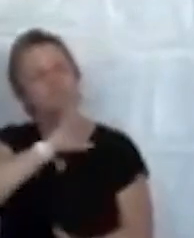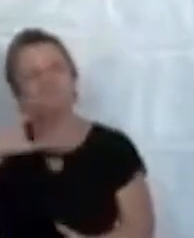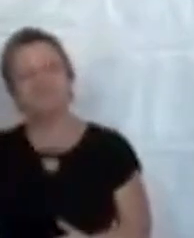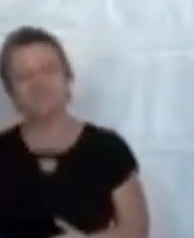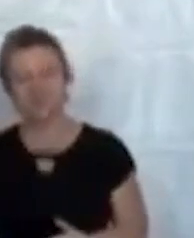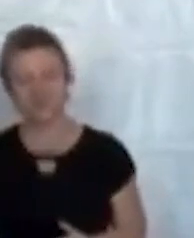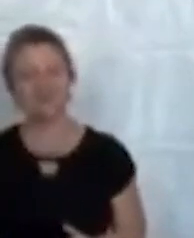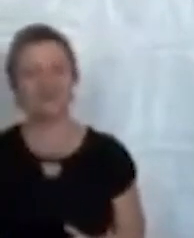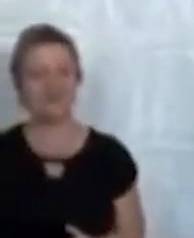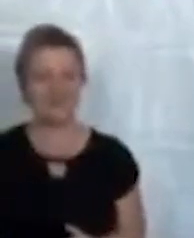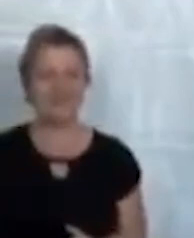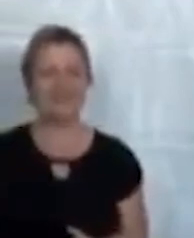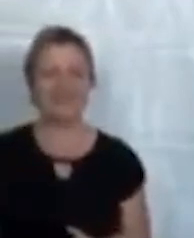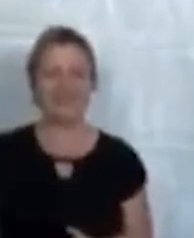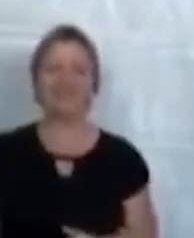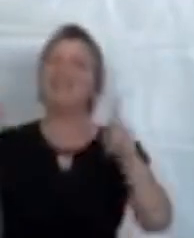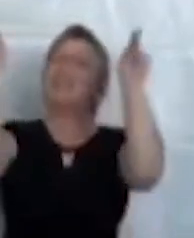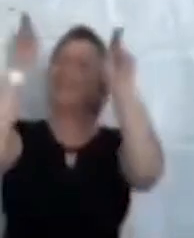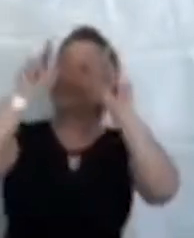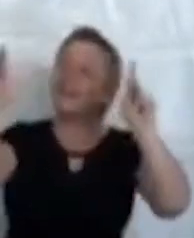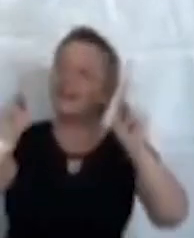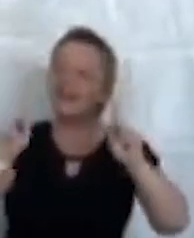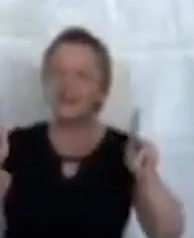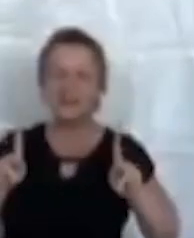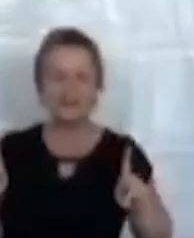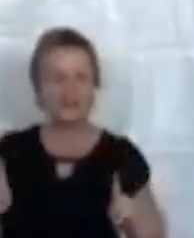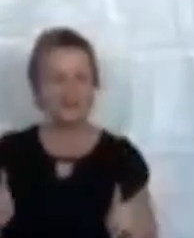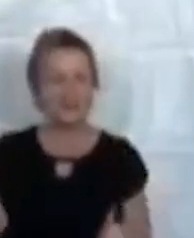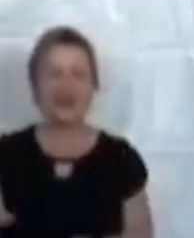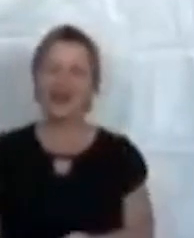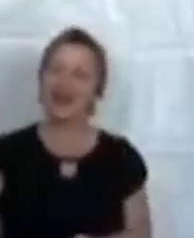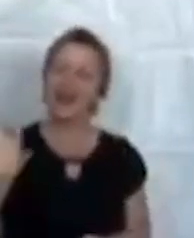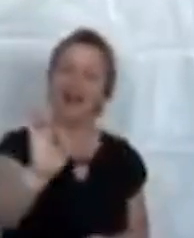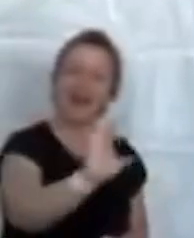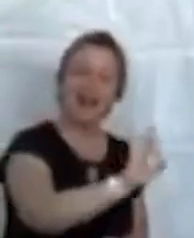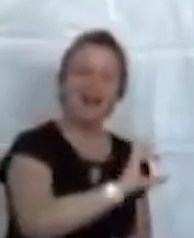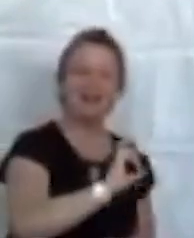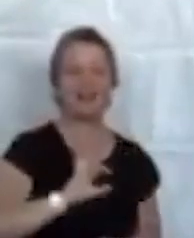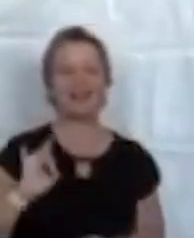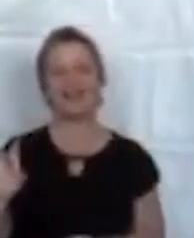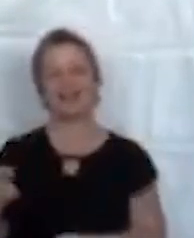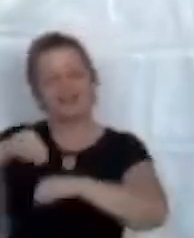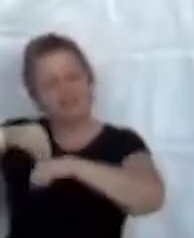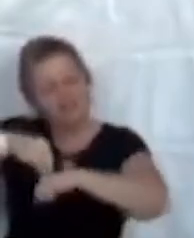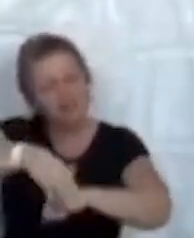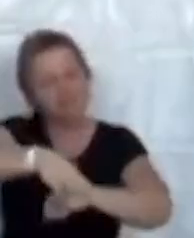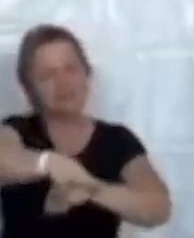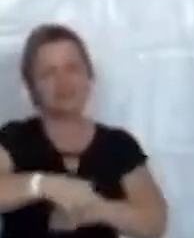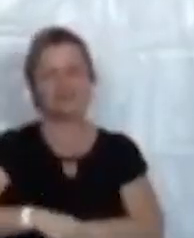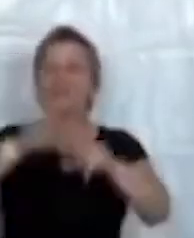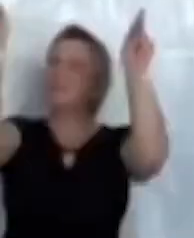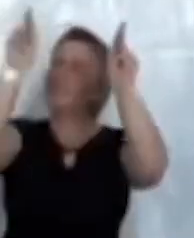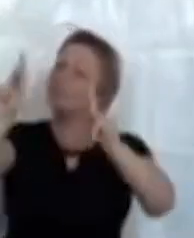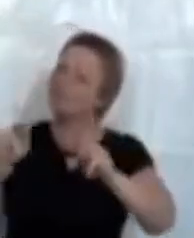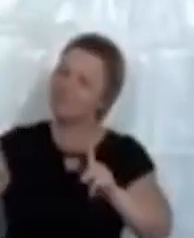meus irmãos, que a paz de Cristo seja com cada um de vocês. Que a paz de Cristo seja com cada